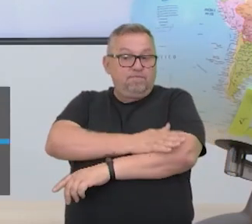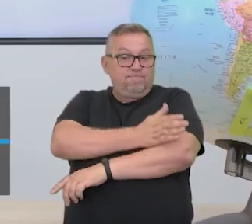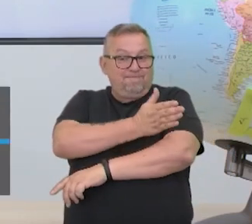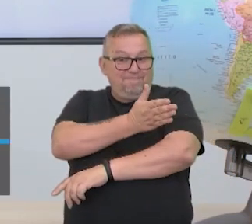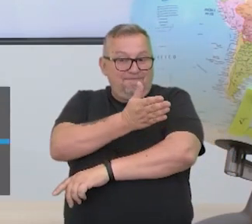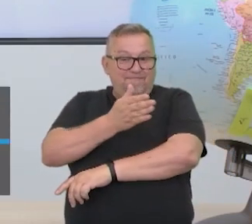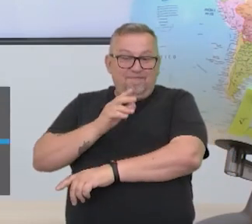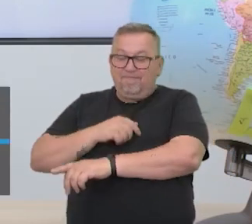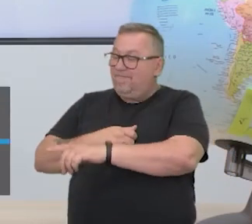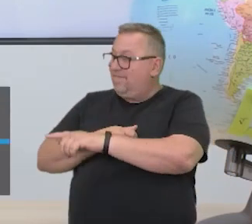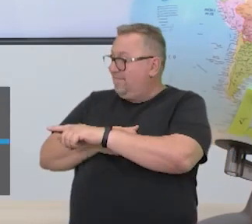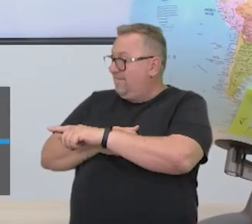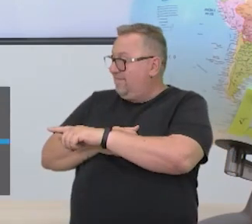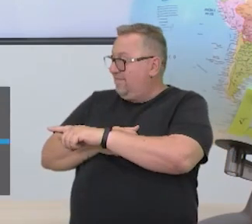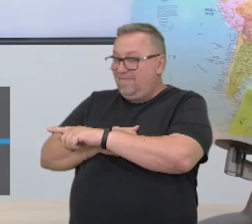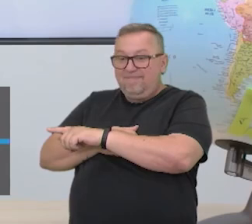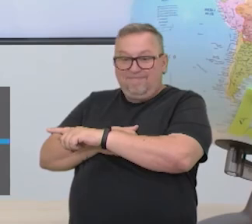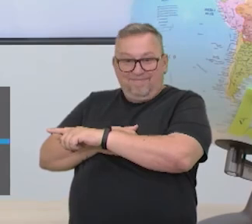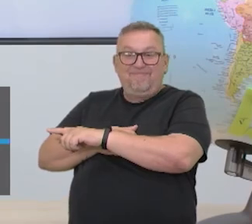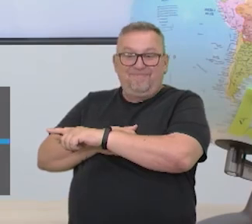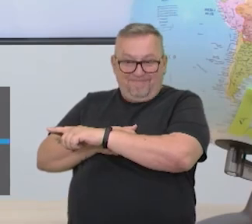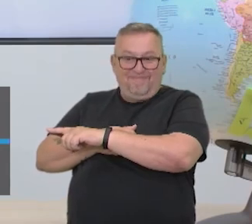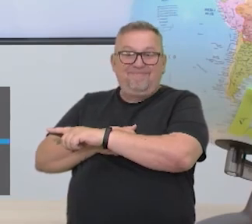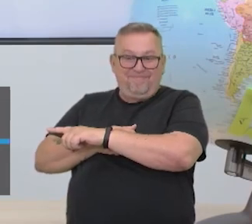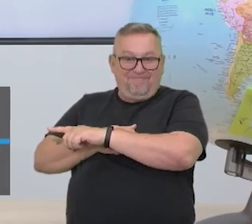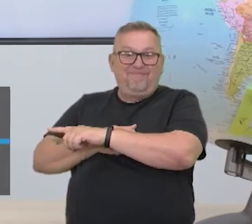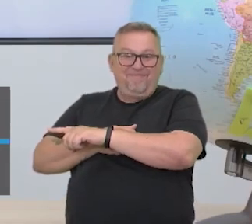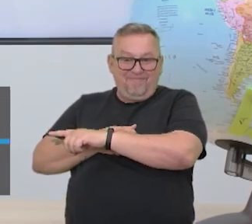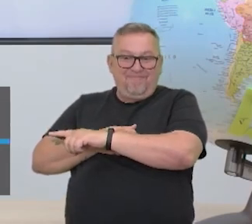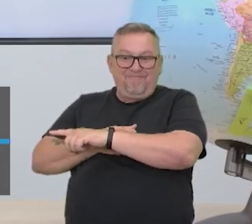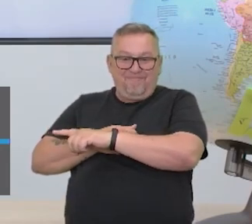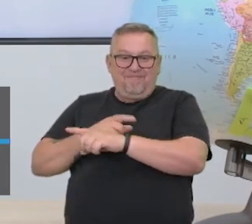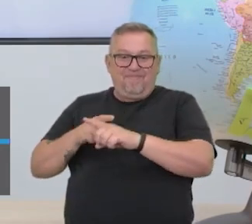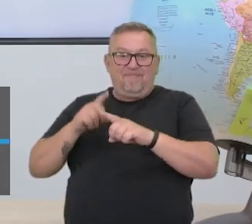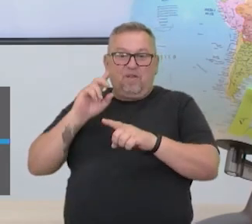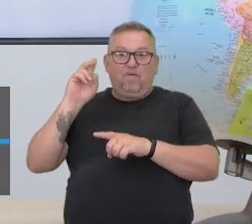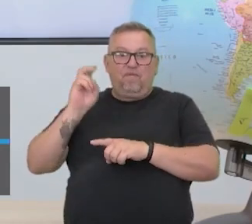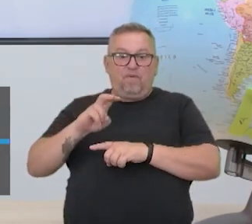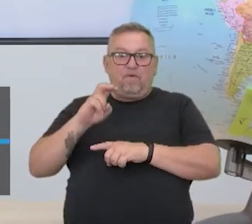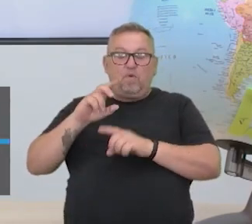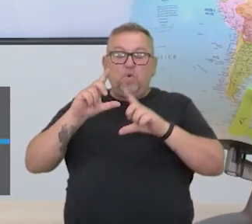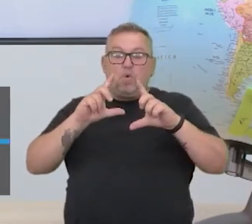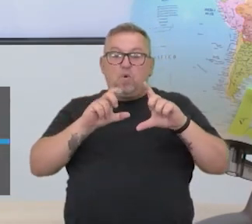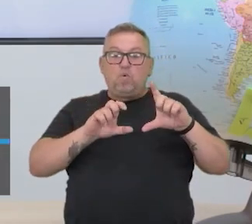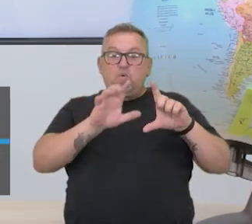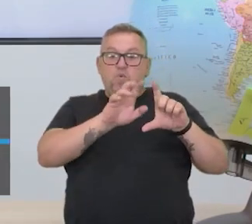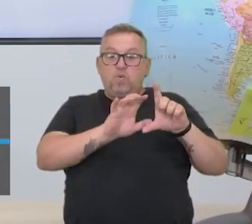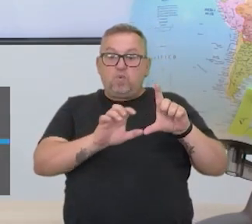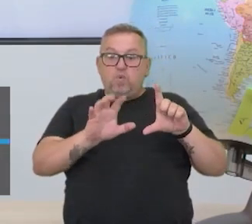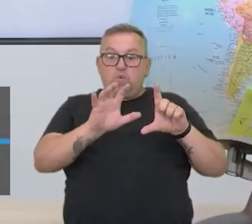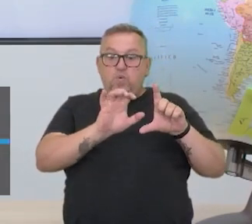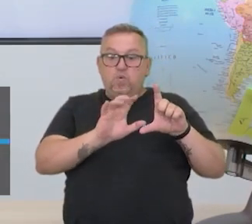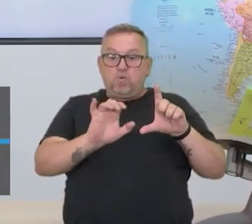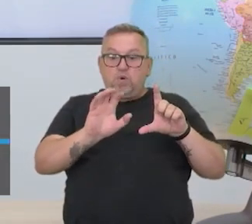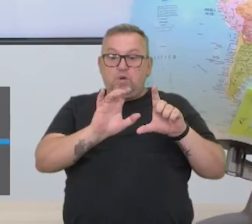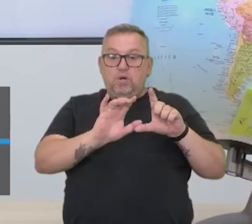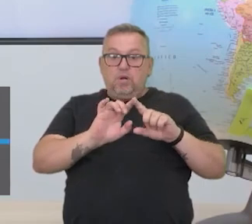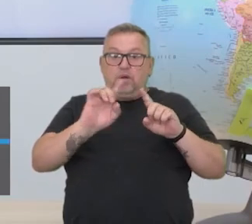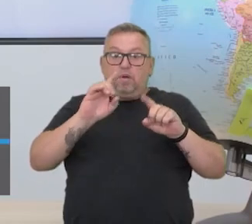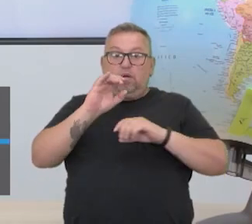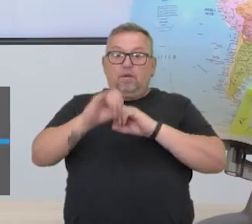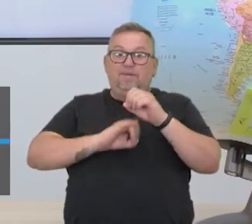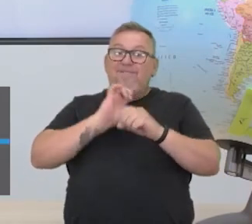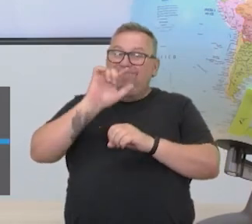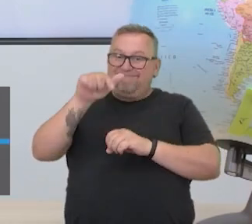Nosso canal, então tá aparecendo aqui para vocês embaixo, então acessem com o QR Code ou pela internet, claro, após a